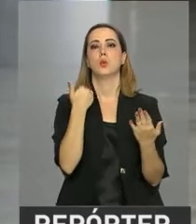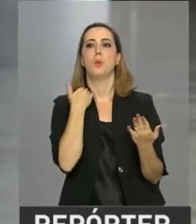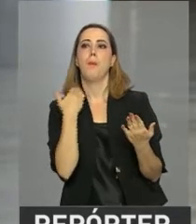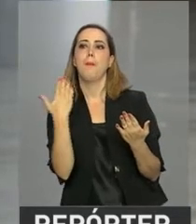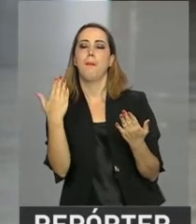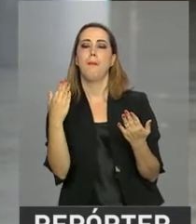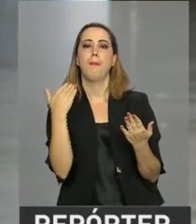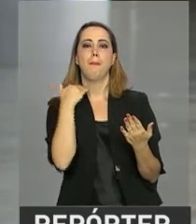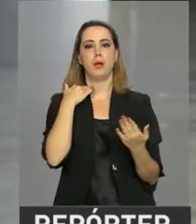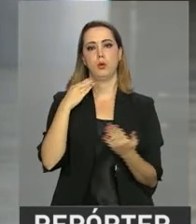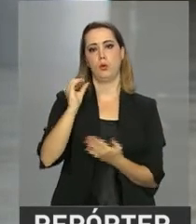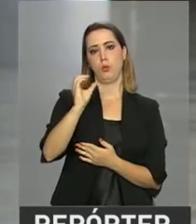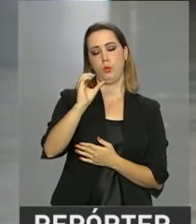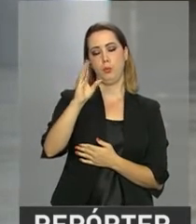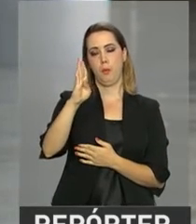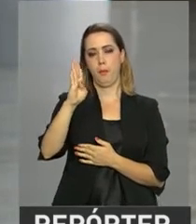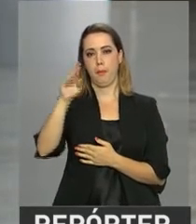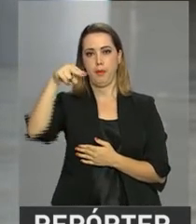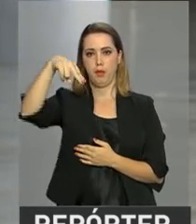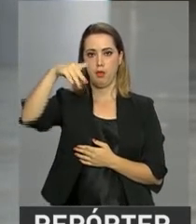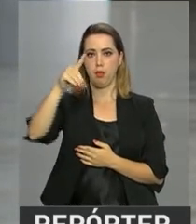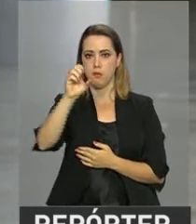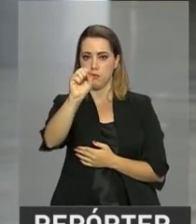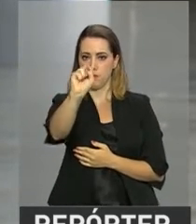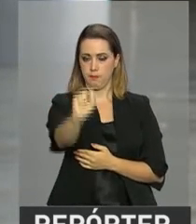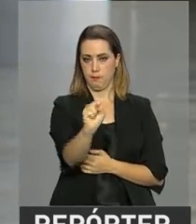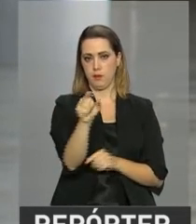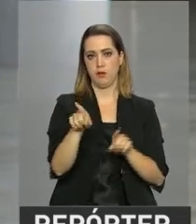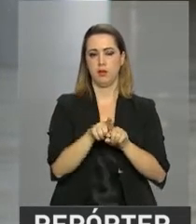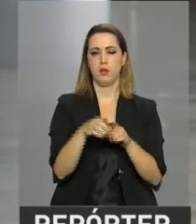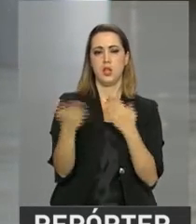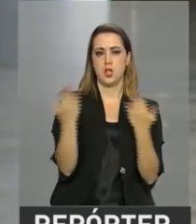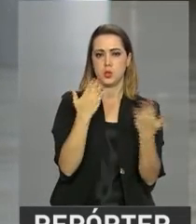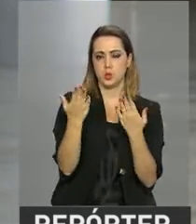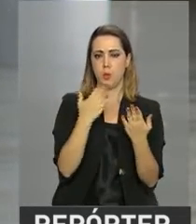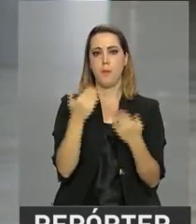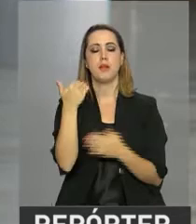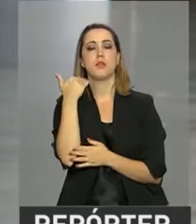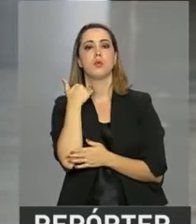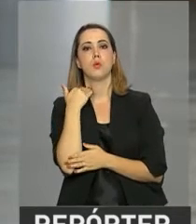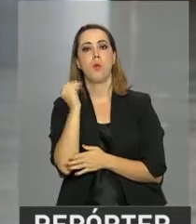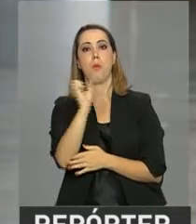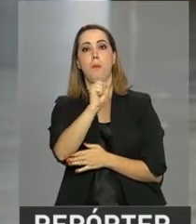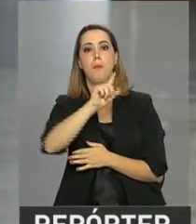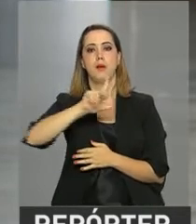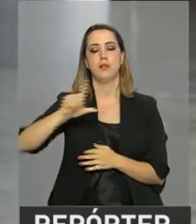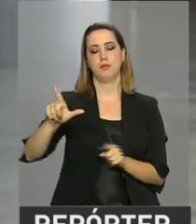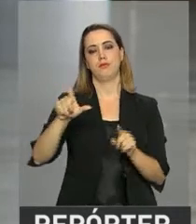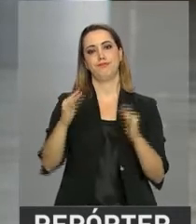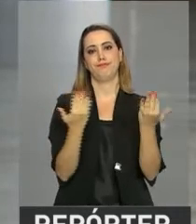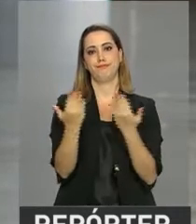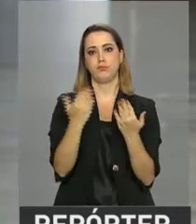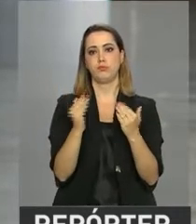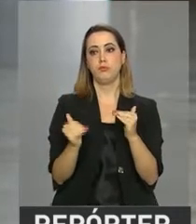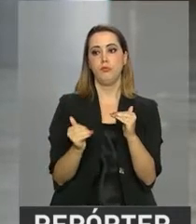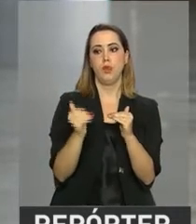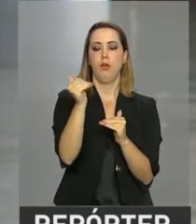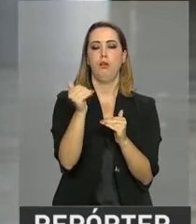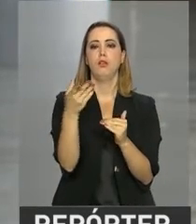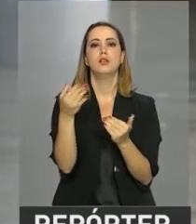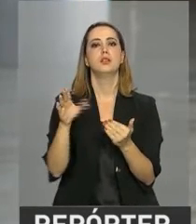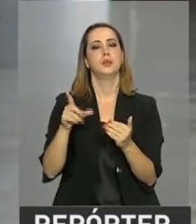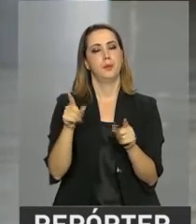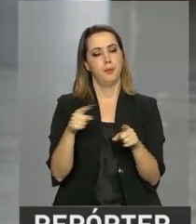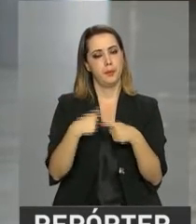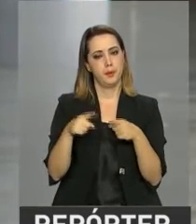ao emprestar esse mesmo dinheiro aos investidores. O prejuízo nessas operações, segundo o Tribunal de Contas